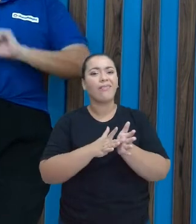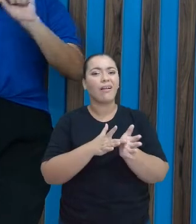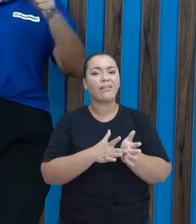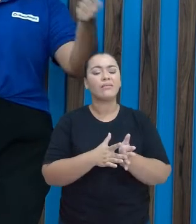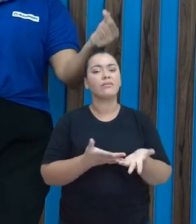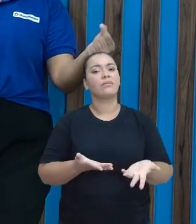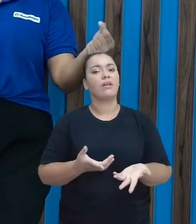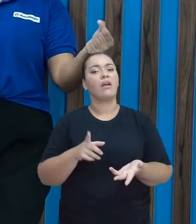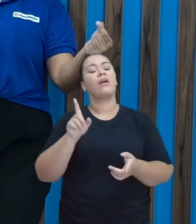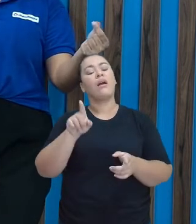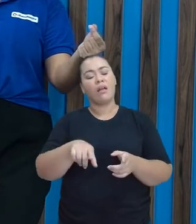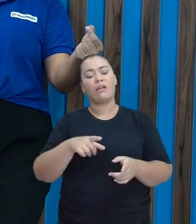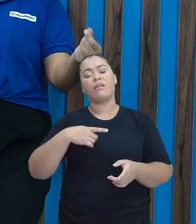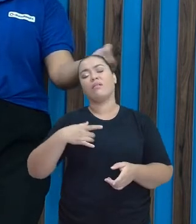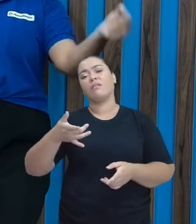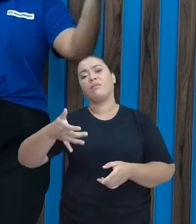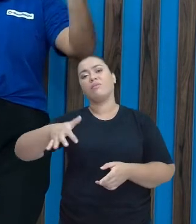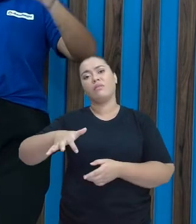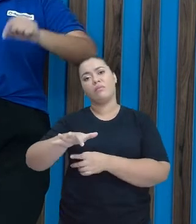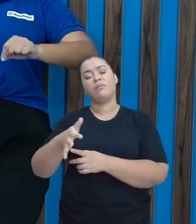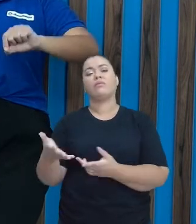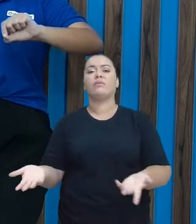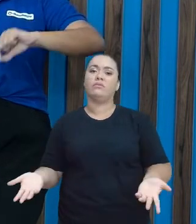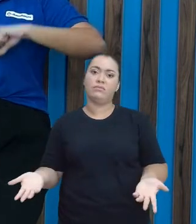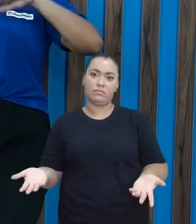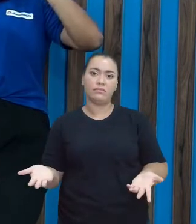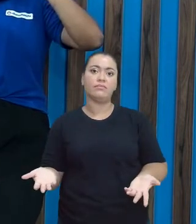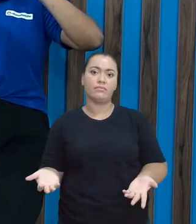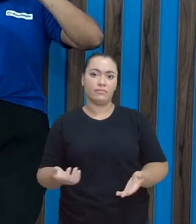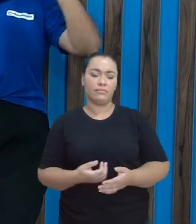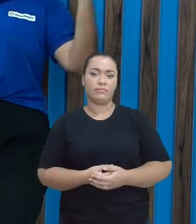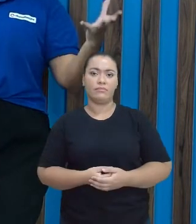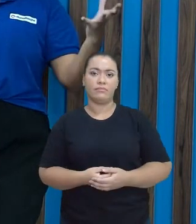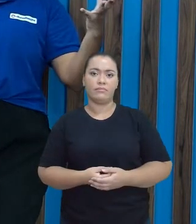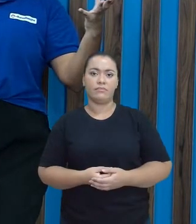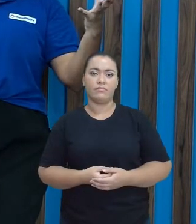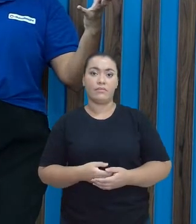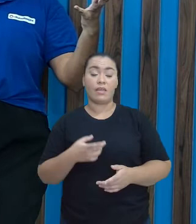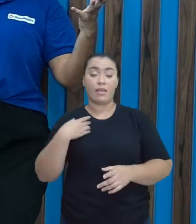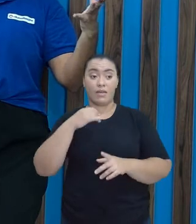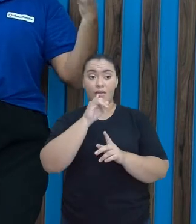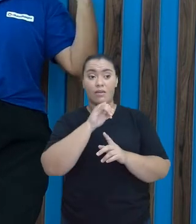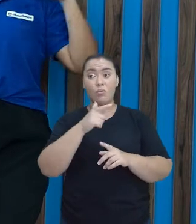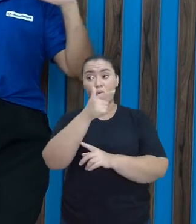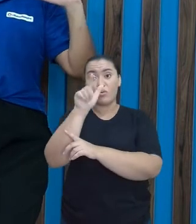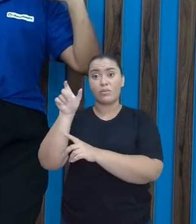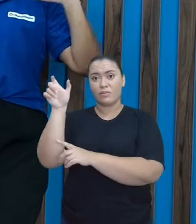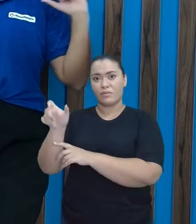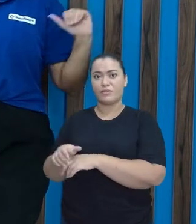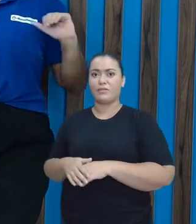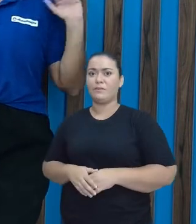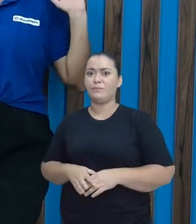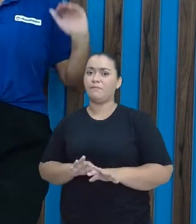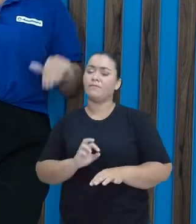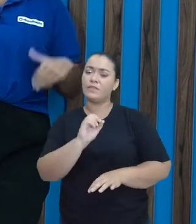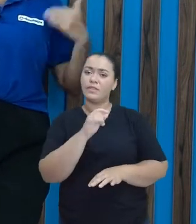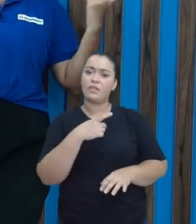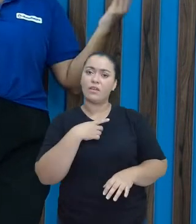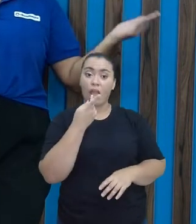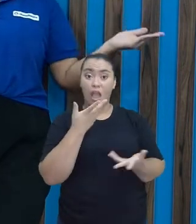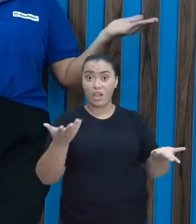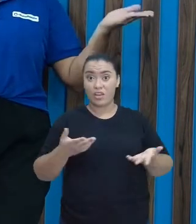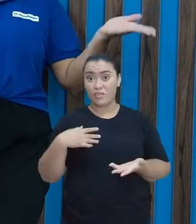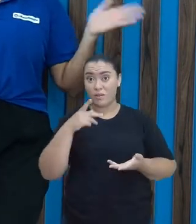quê? Manipulando a imagem do outro. Então, por exemplo, se eu quisesse falar da